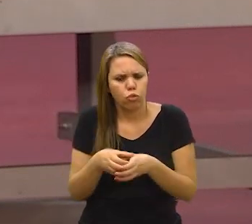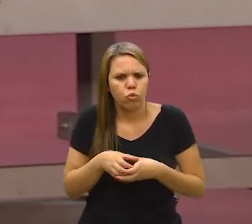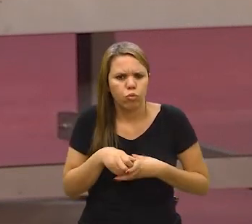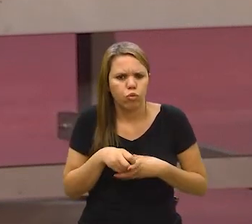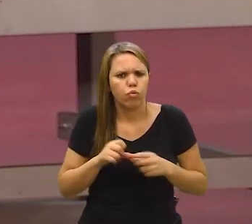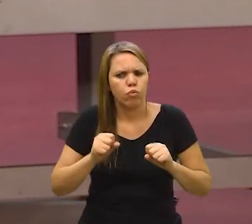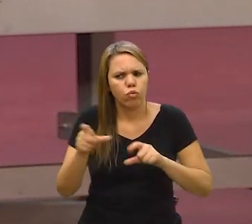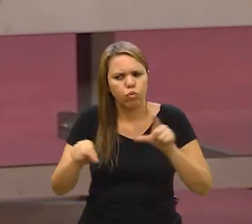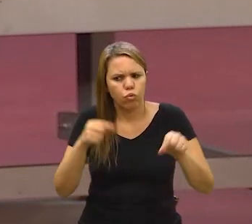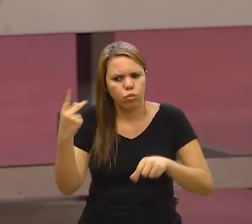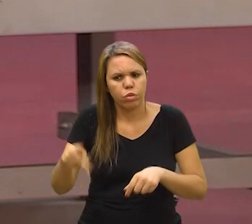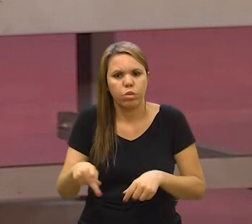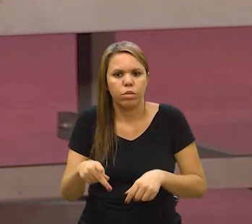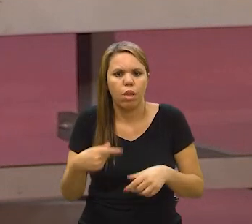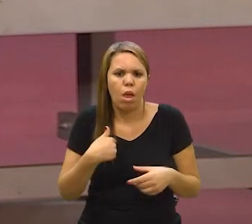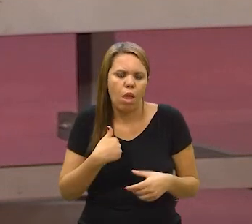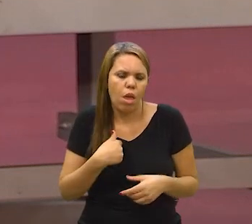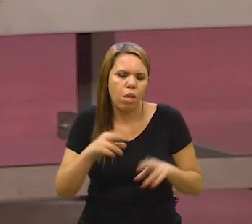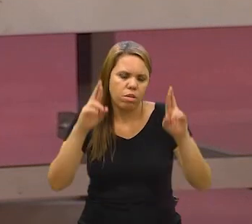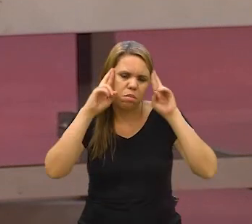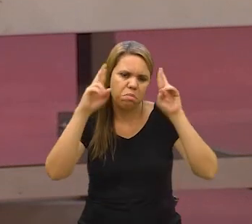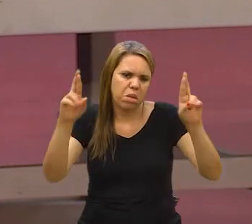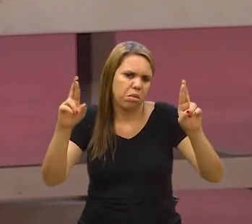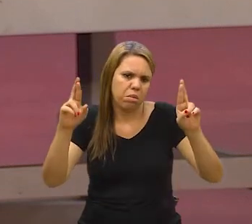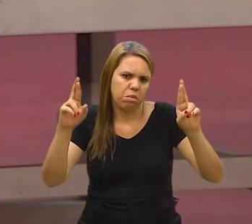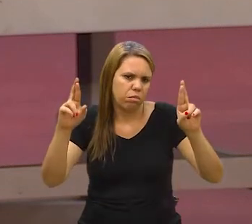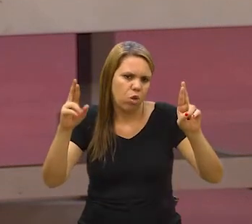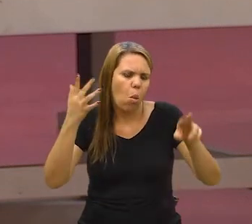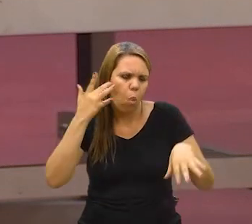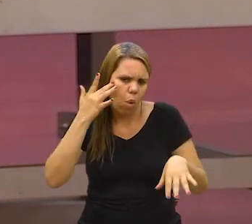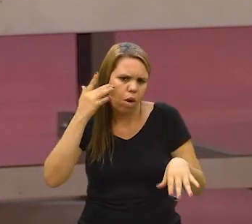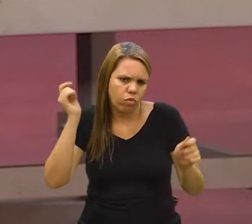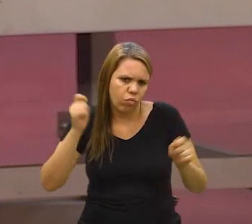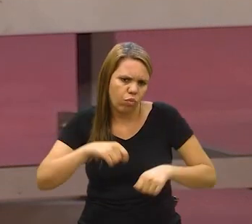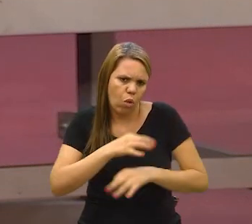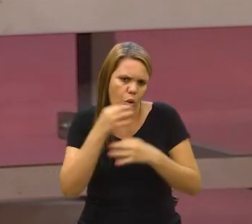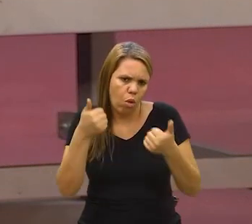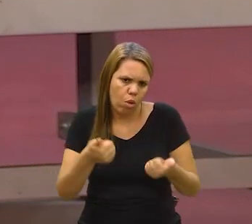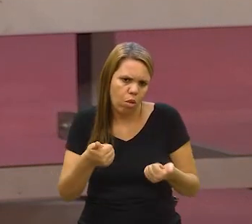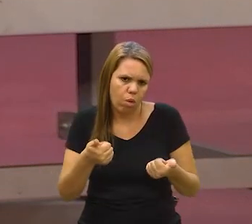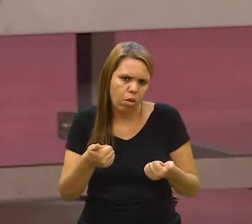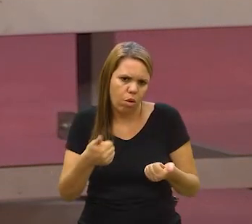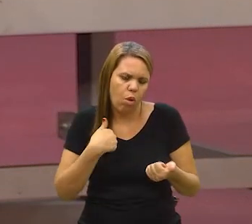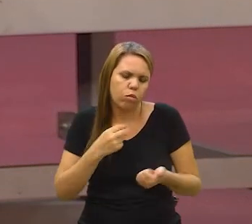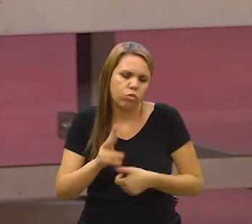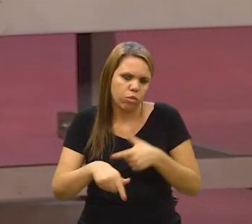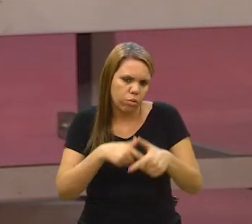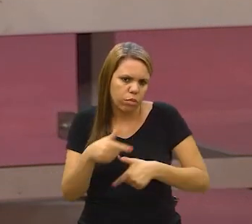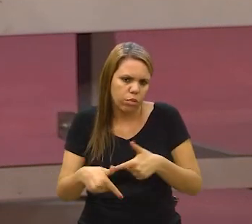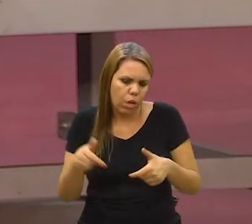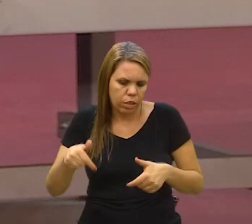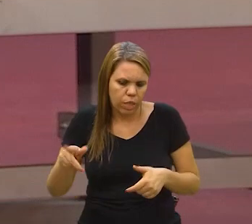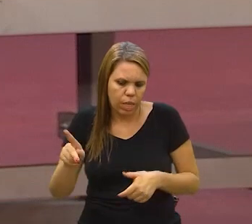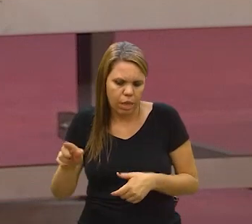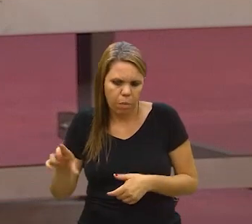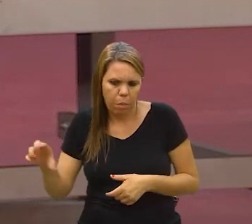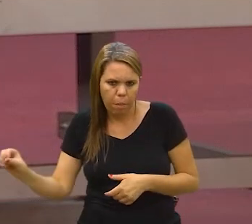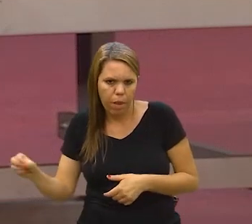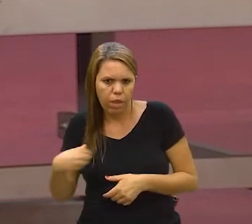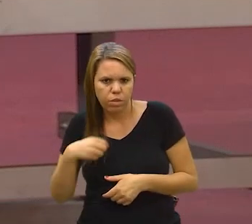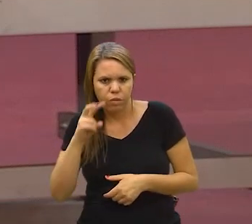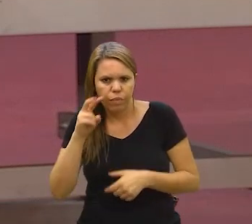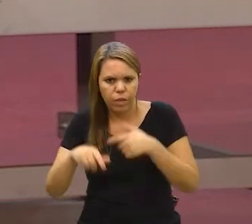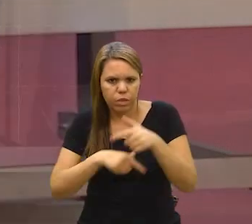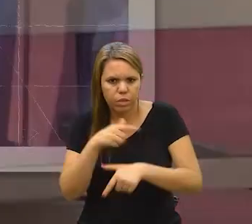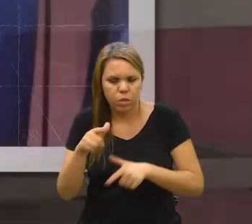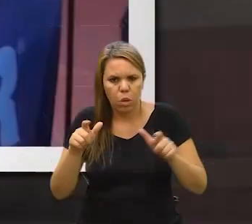foram escolhas dele, então cabe a mim respeitar. E eu acho que foi muito bacana por um outro lado, porque eu continuei trabalhando aqui com o Paulo. Vocês podem ver que eu